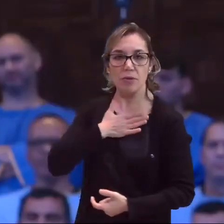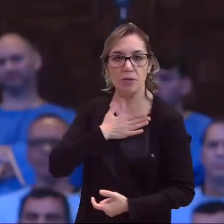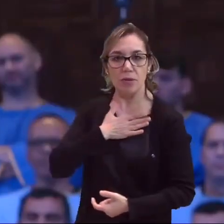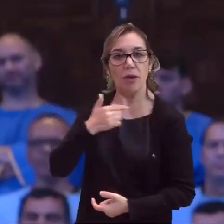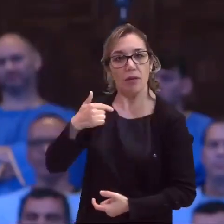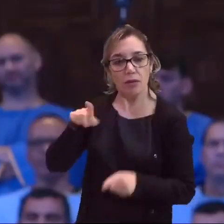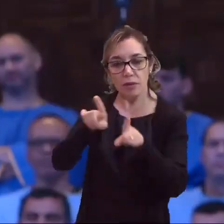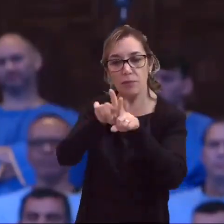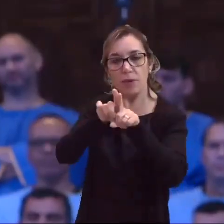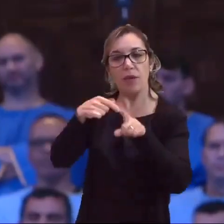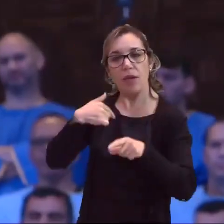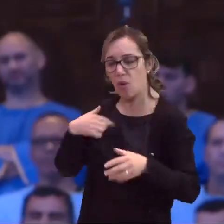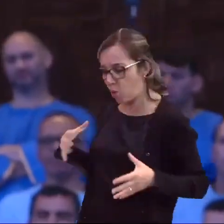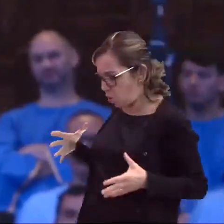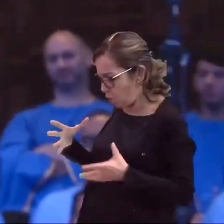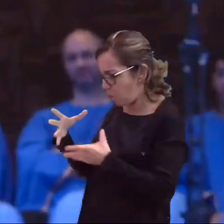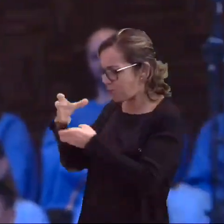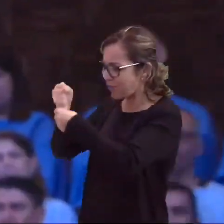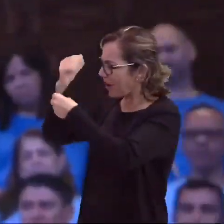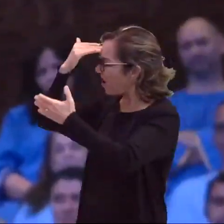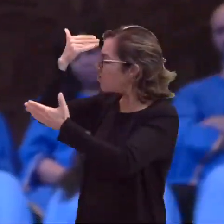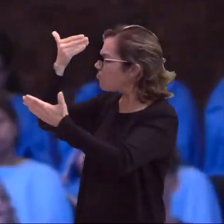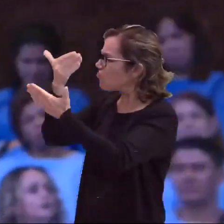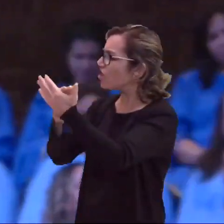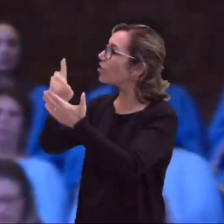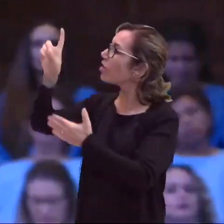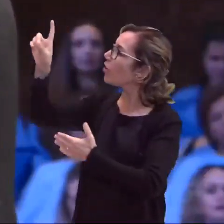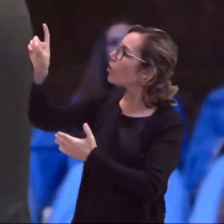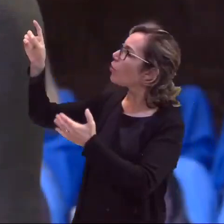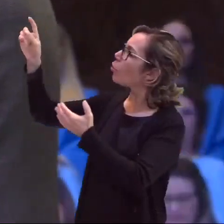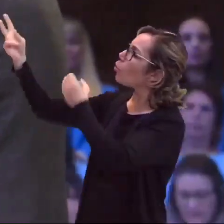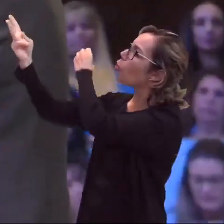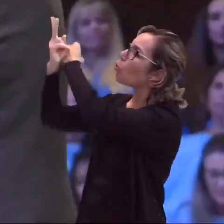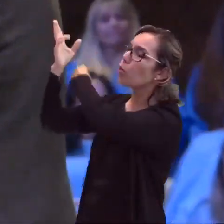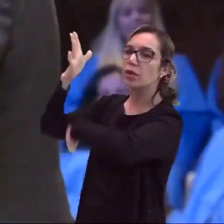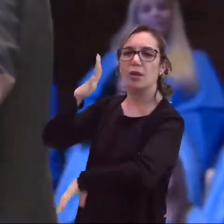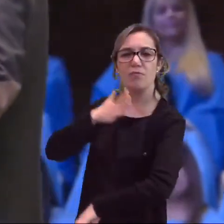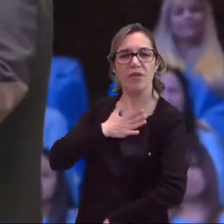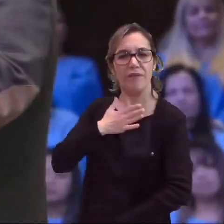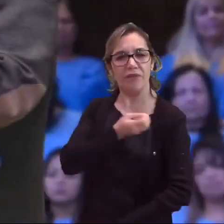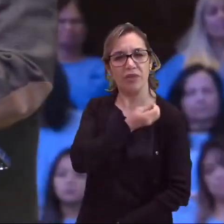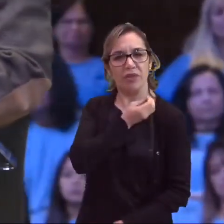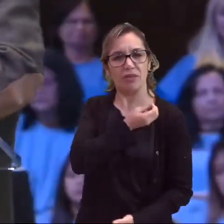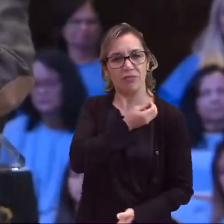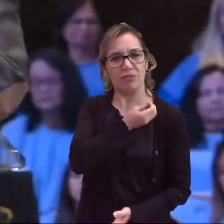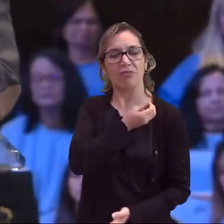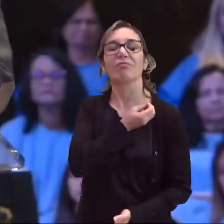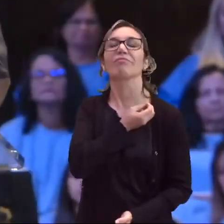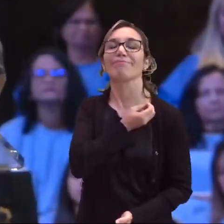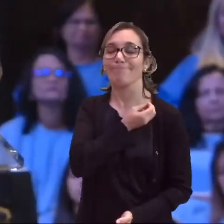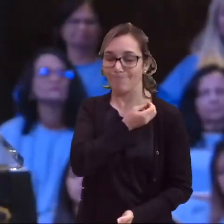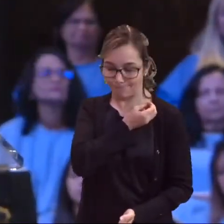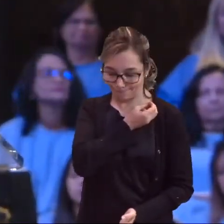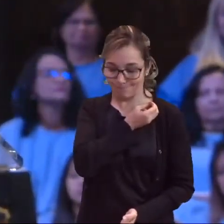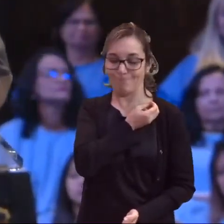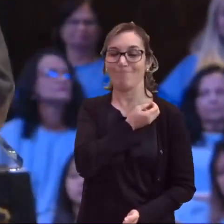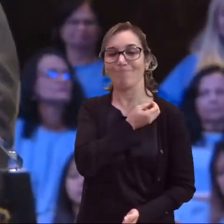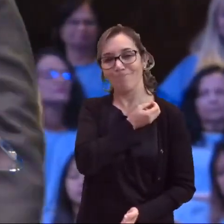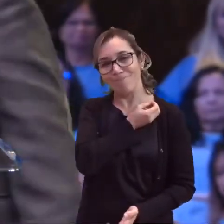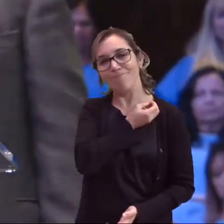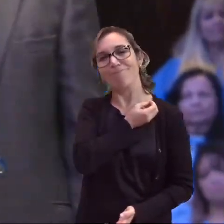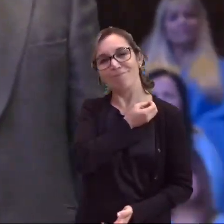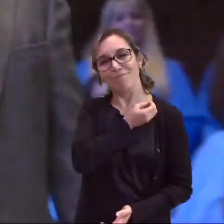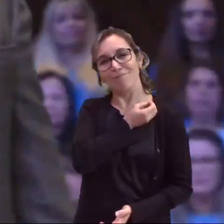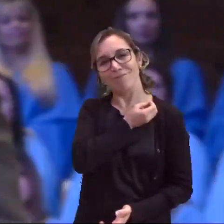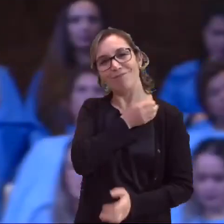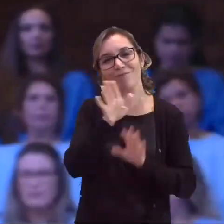lá para me tratar ele é o senhor da minha vida por isso e eu